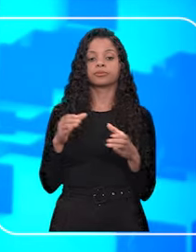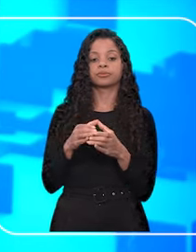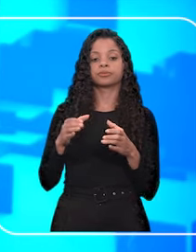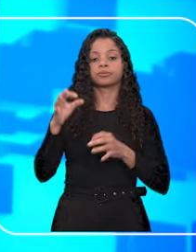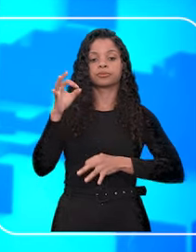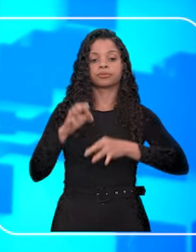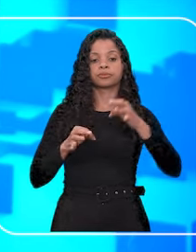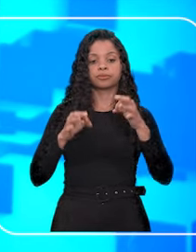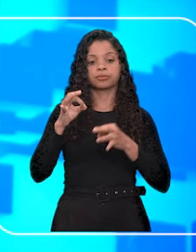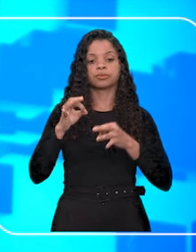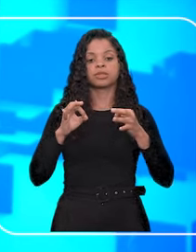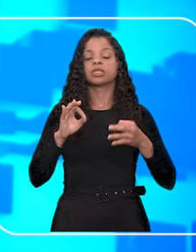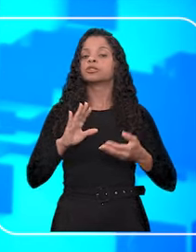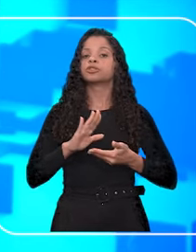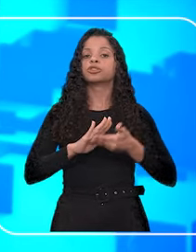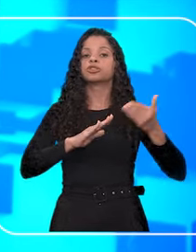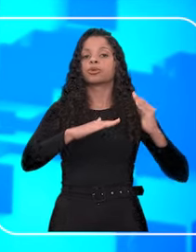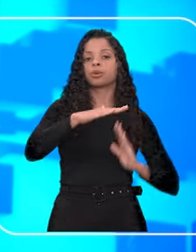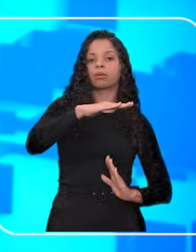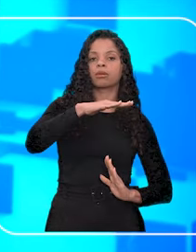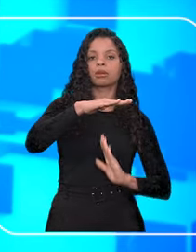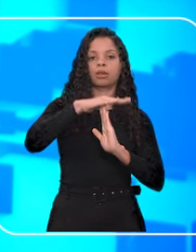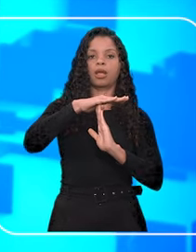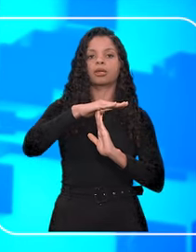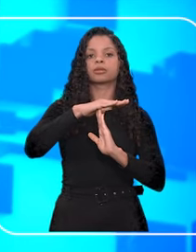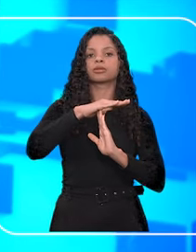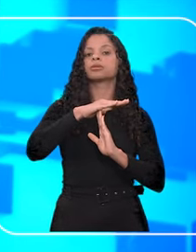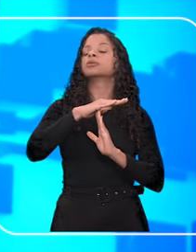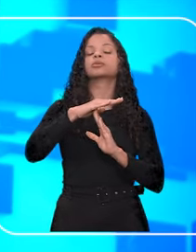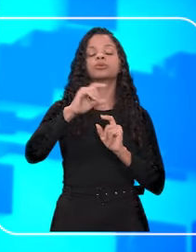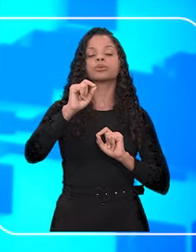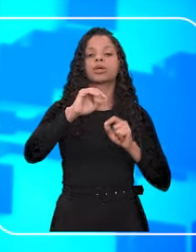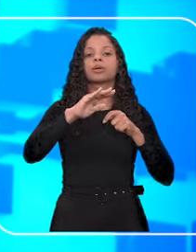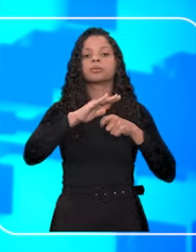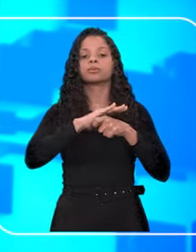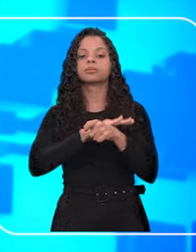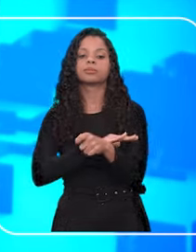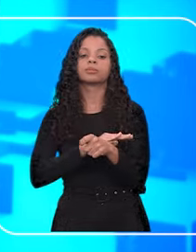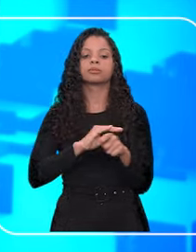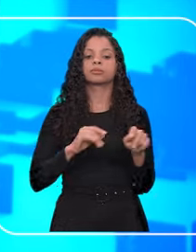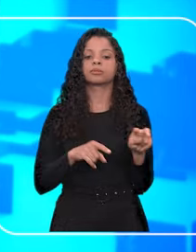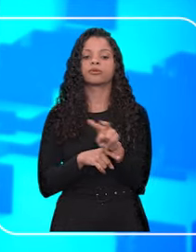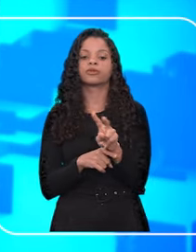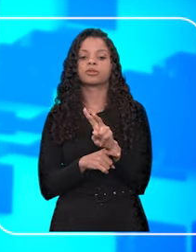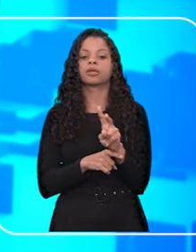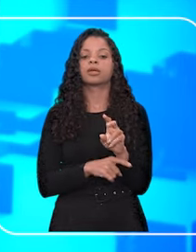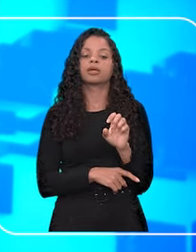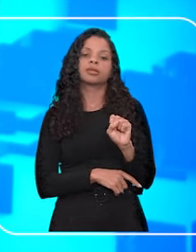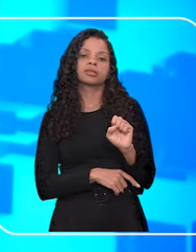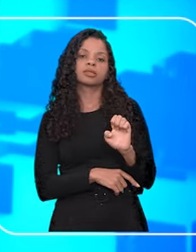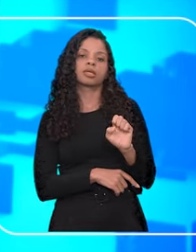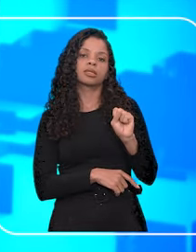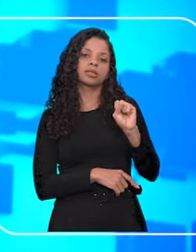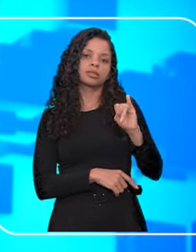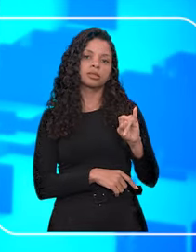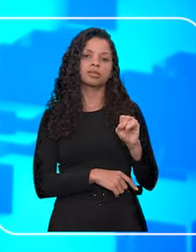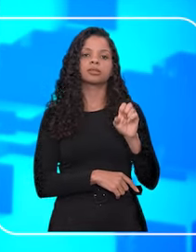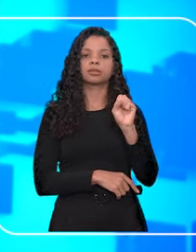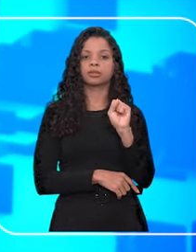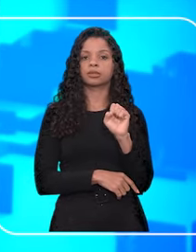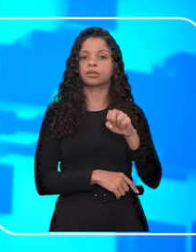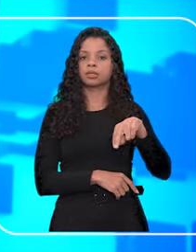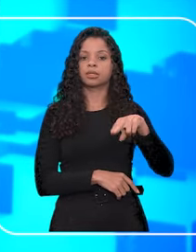Tribunal de Justiça afastou teto para contribuições parafiscais destinadas ao ces Senai